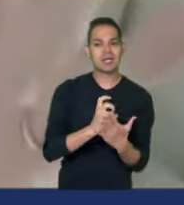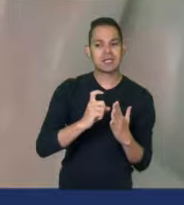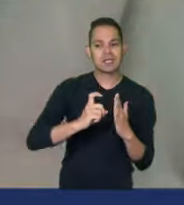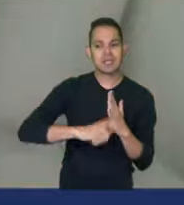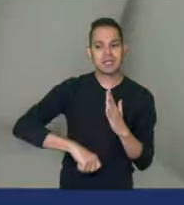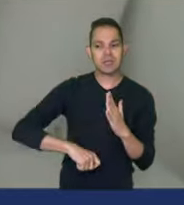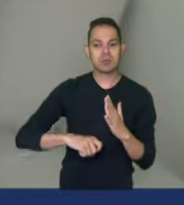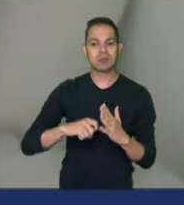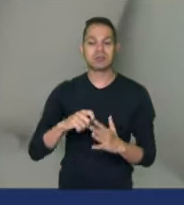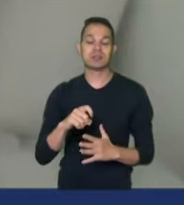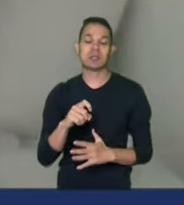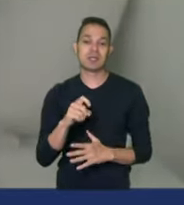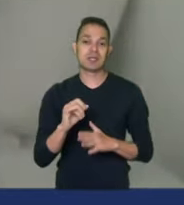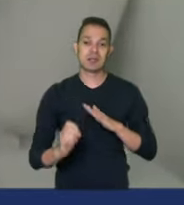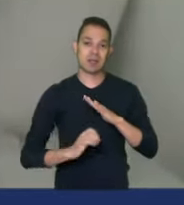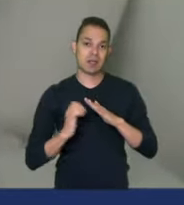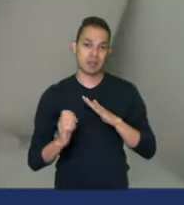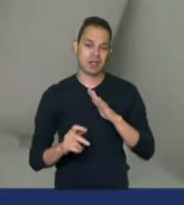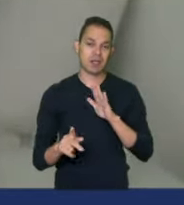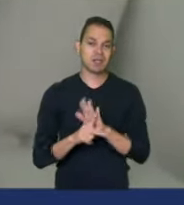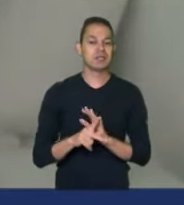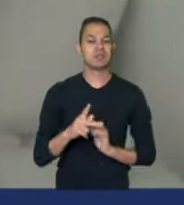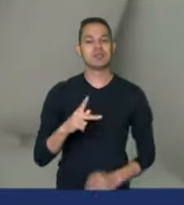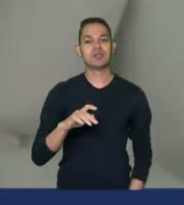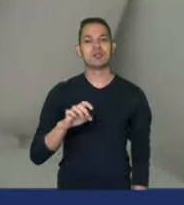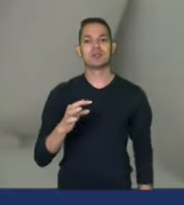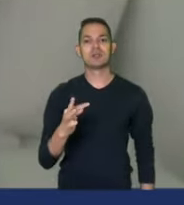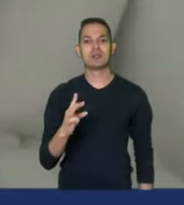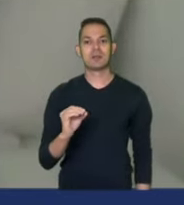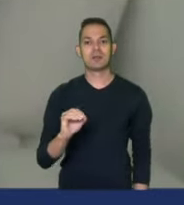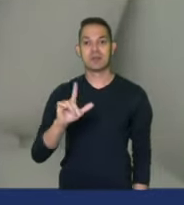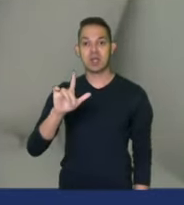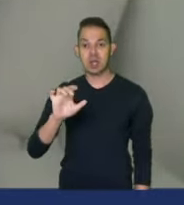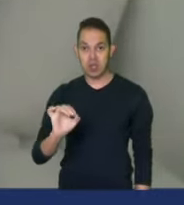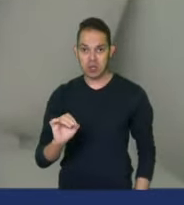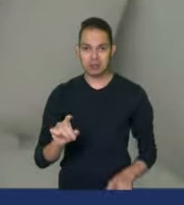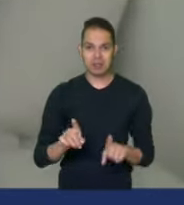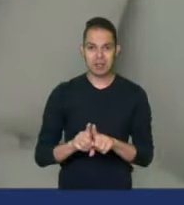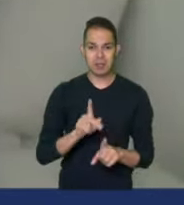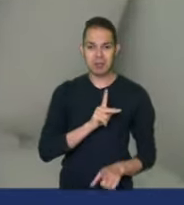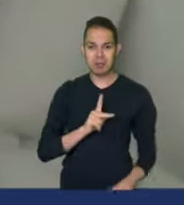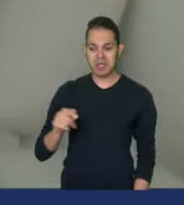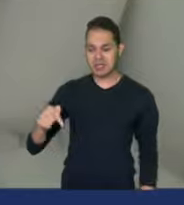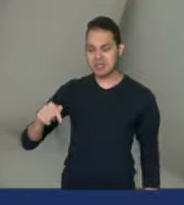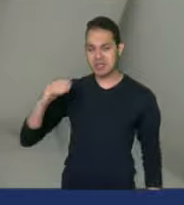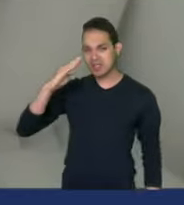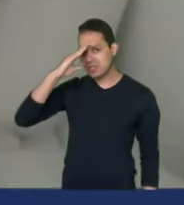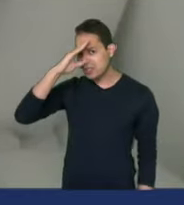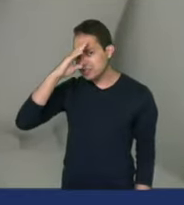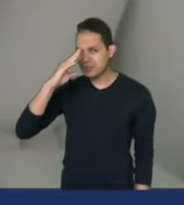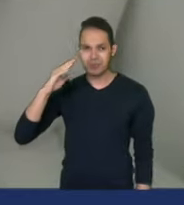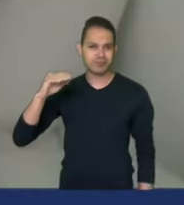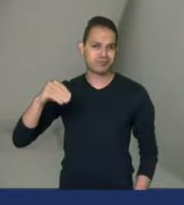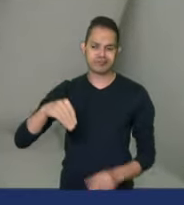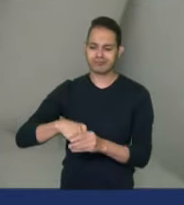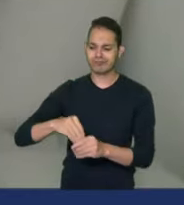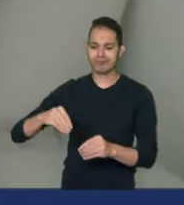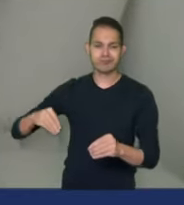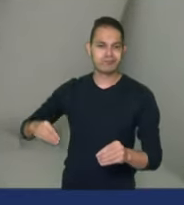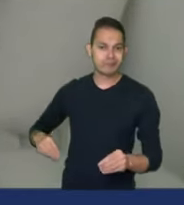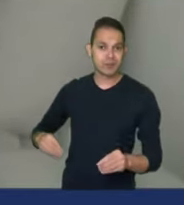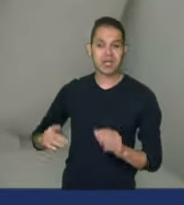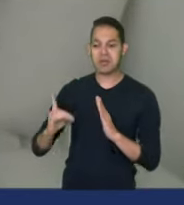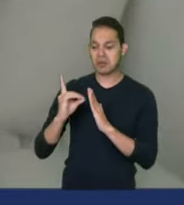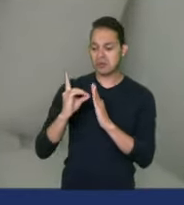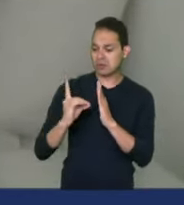empresas petrolíferas, muito menos do presidente da República, que poderia fazer isso apenas com um decreto